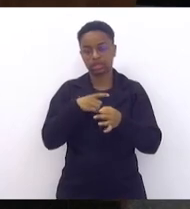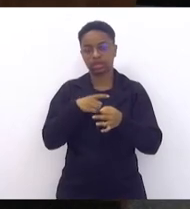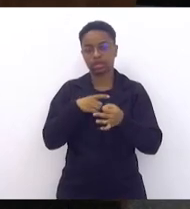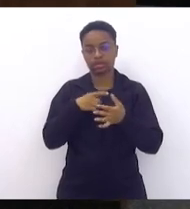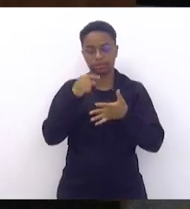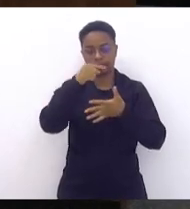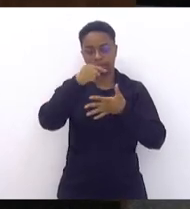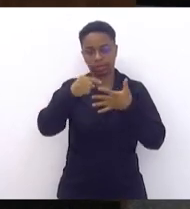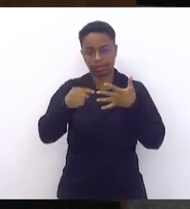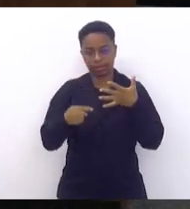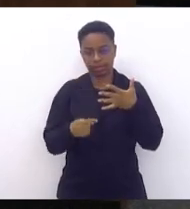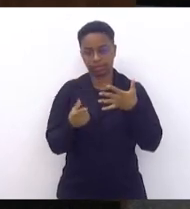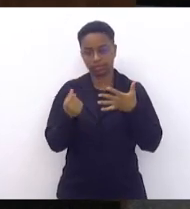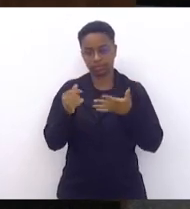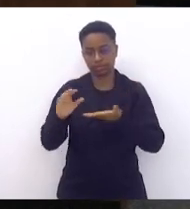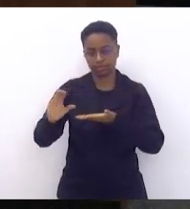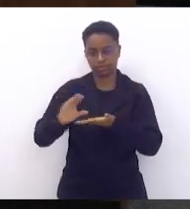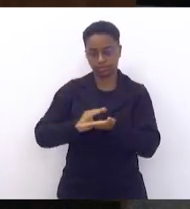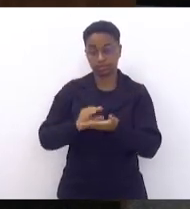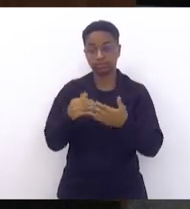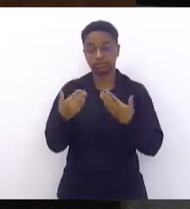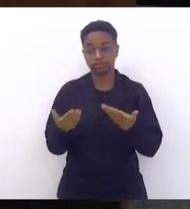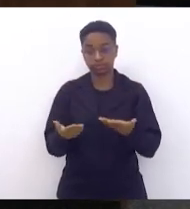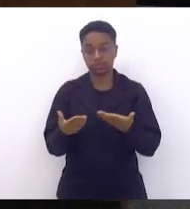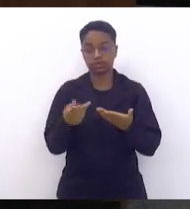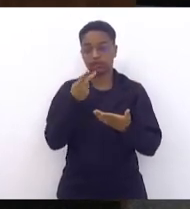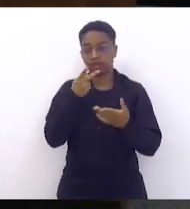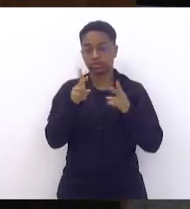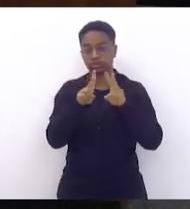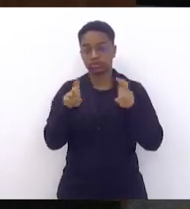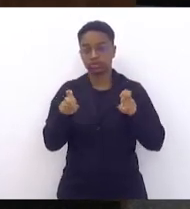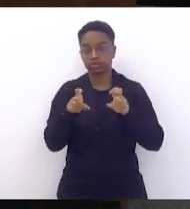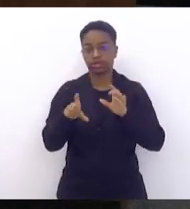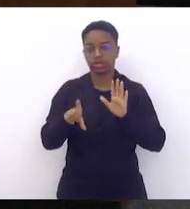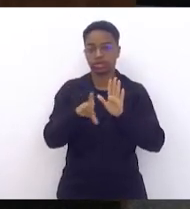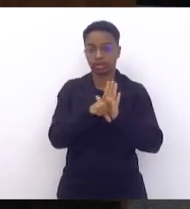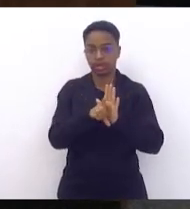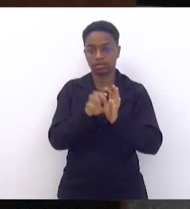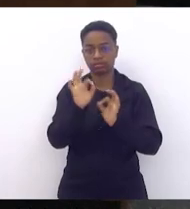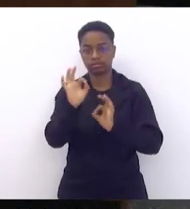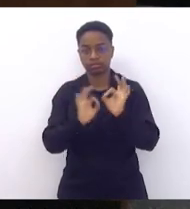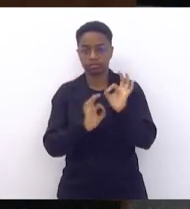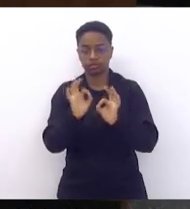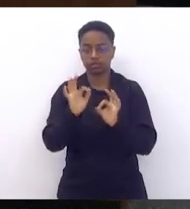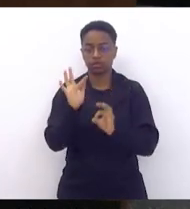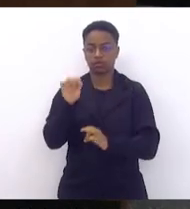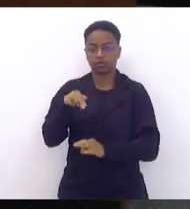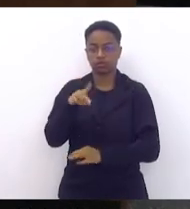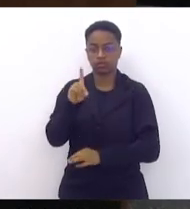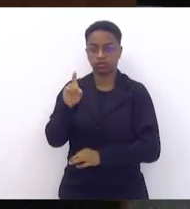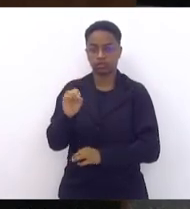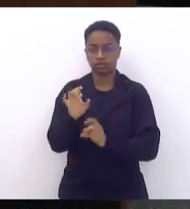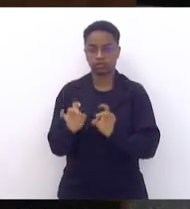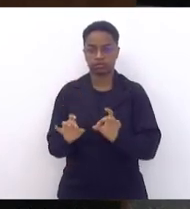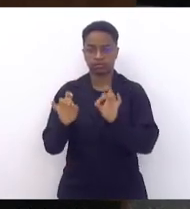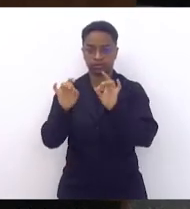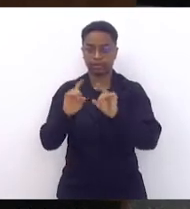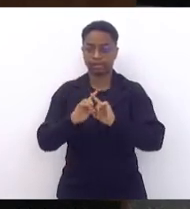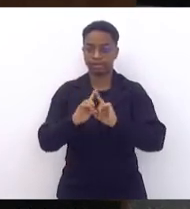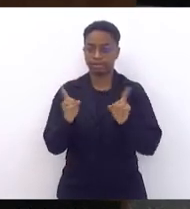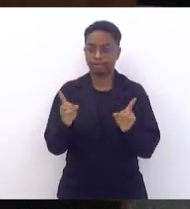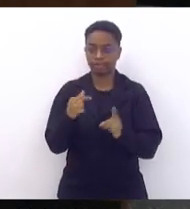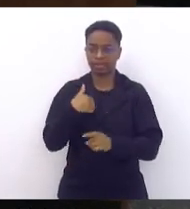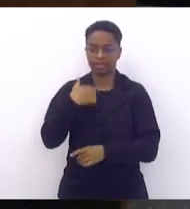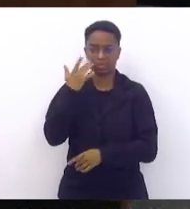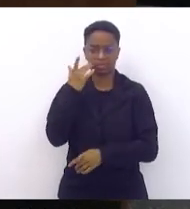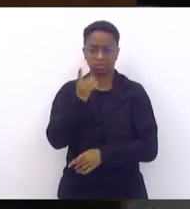receitas. Então, ele está se remetendo à lei que regulamentou o Fundo Especial. Mas eu não